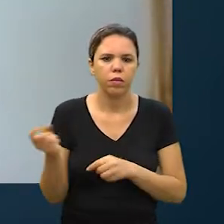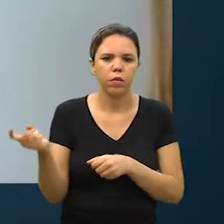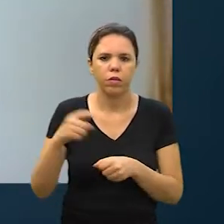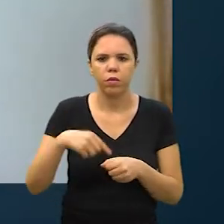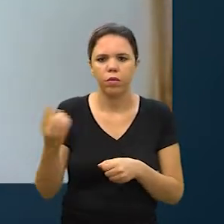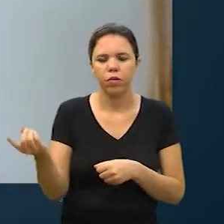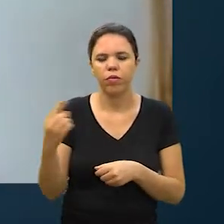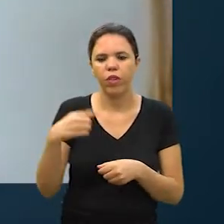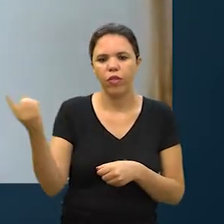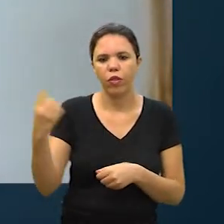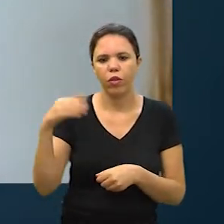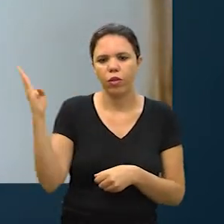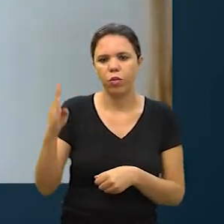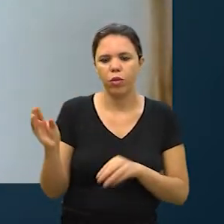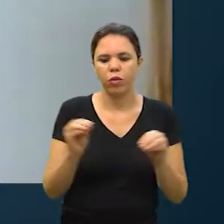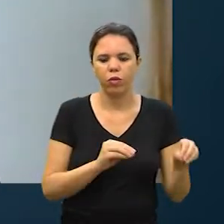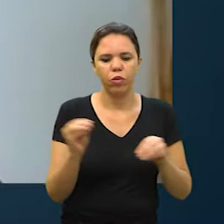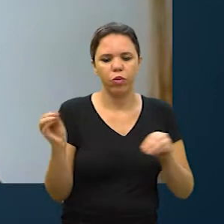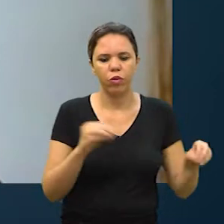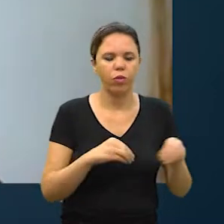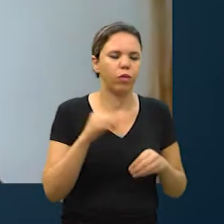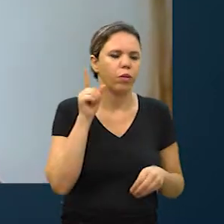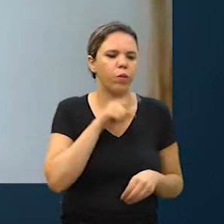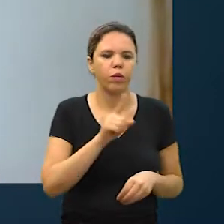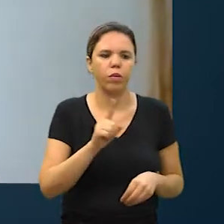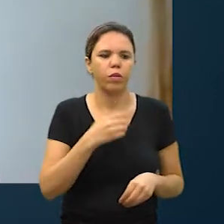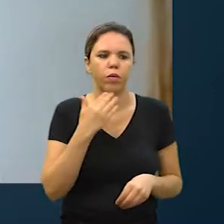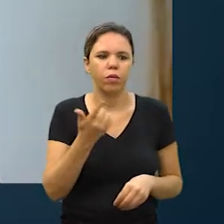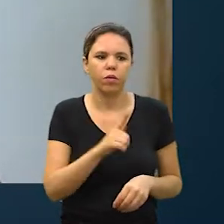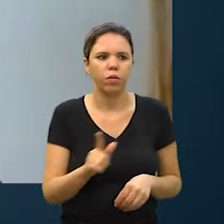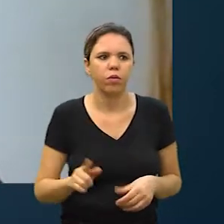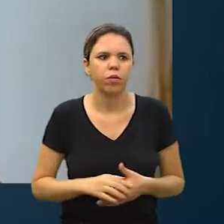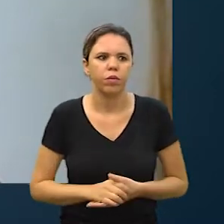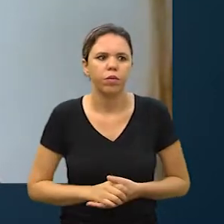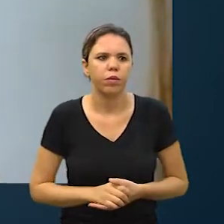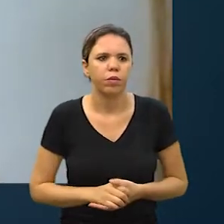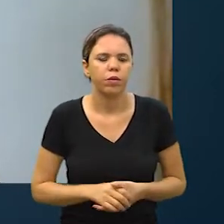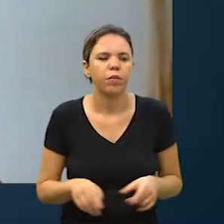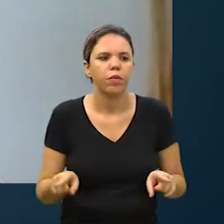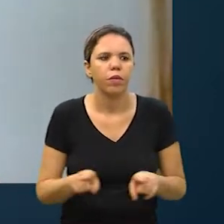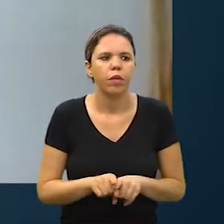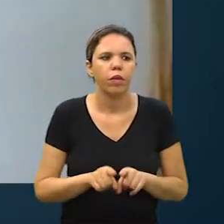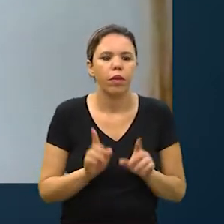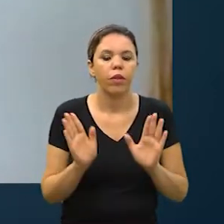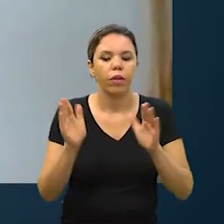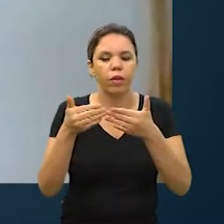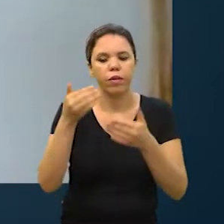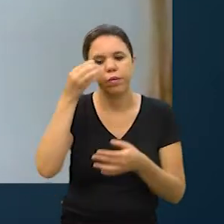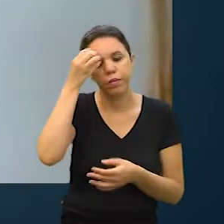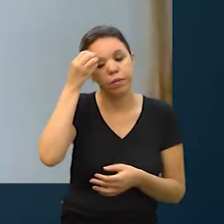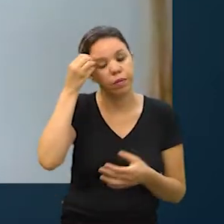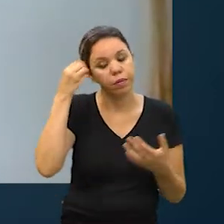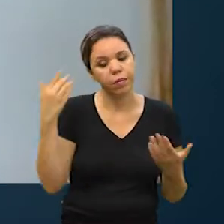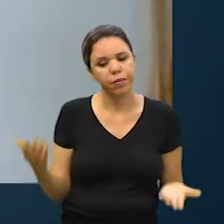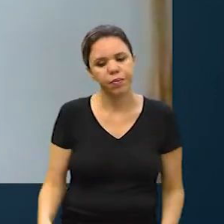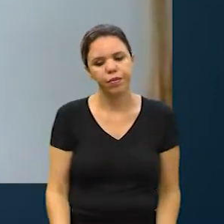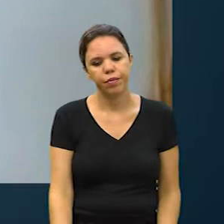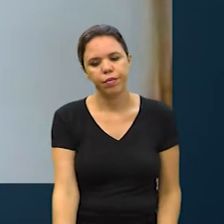indo e voltando, e essa não era uma opção. E também a questão do foco, né?